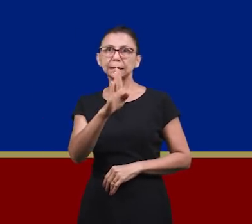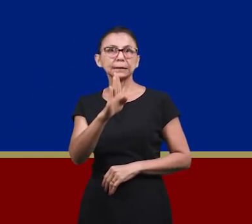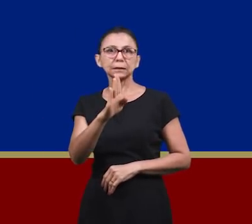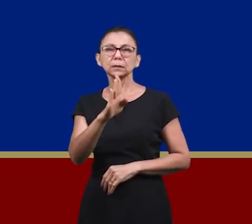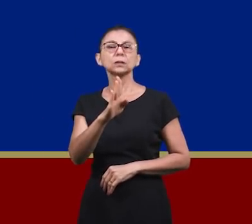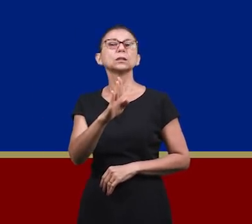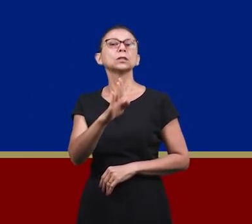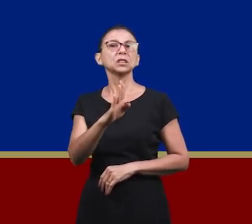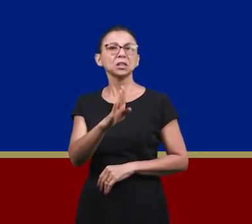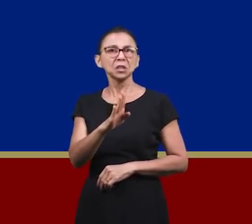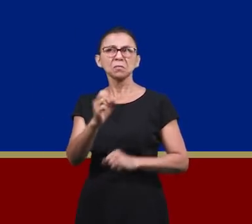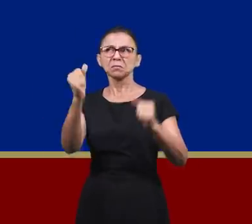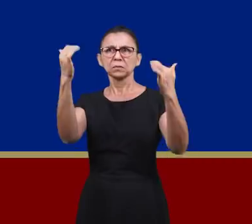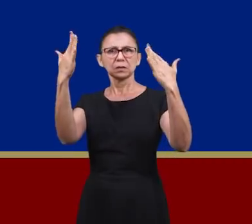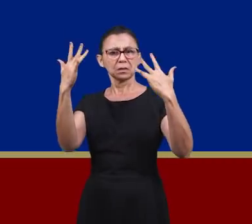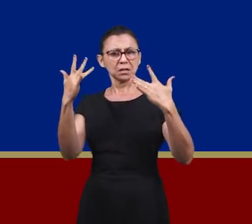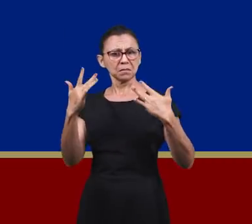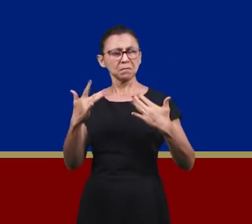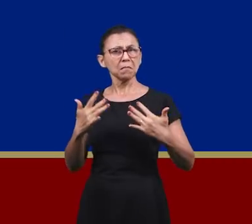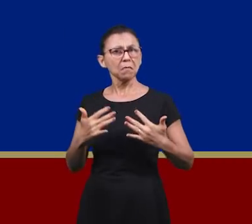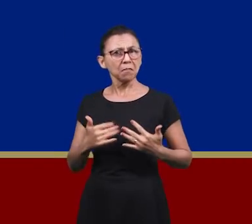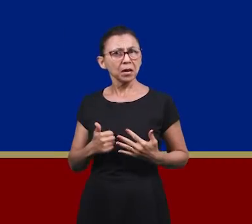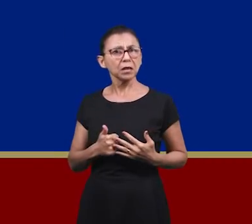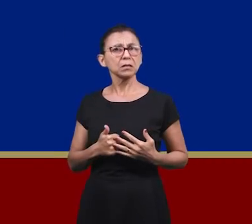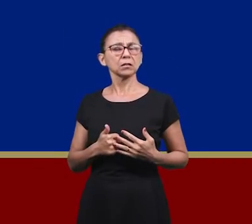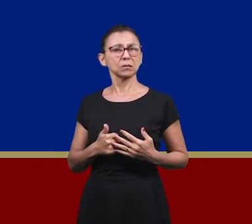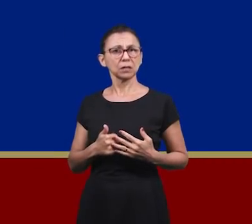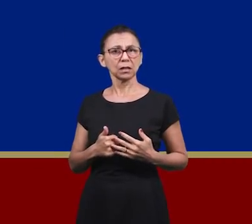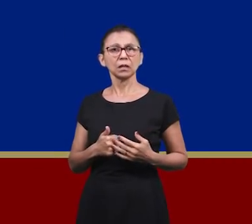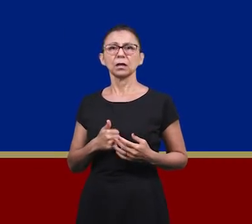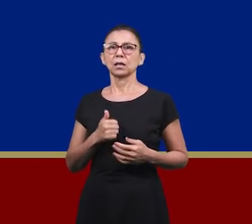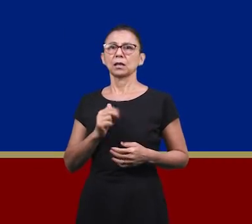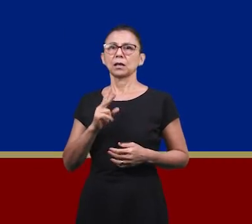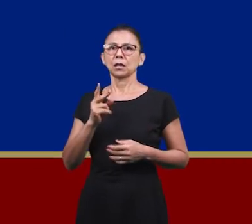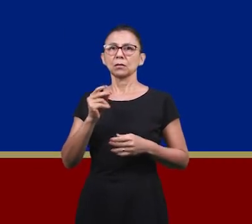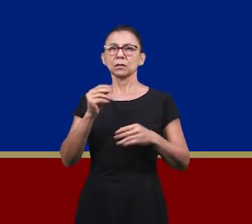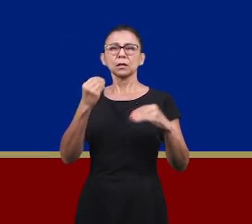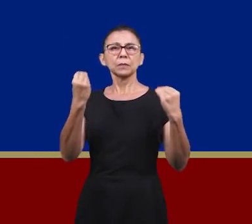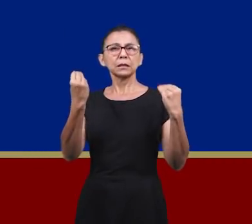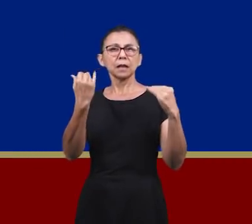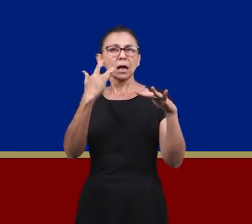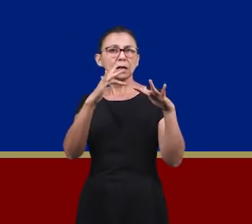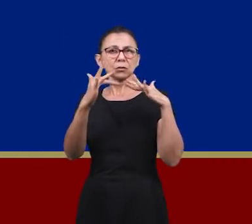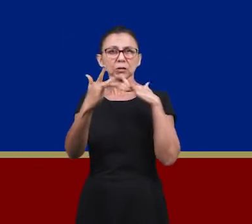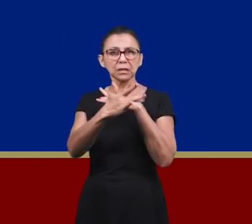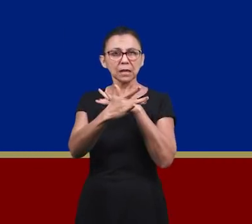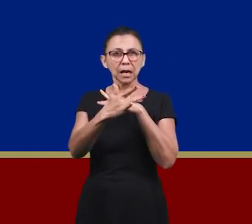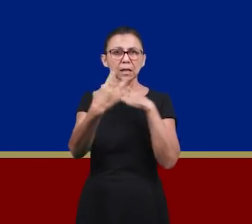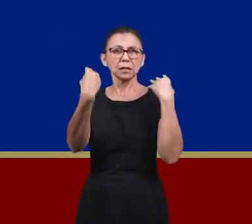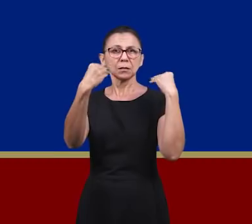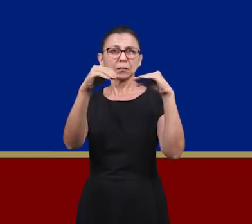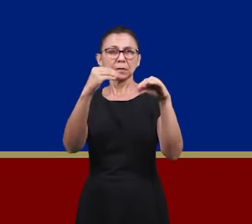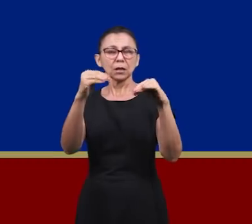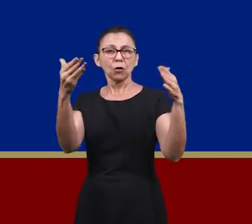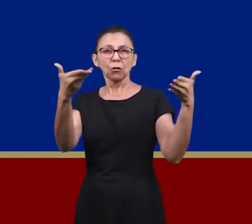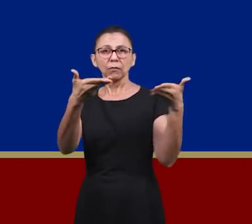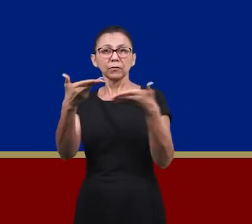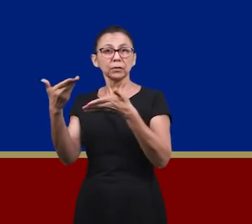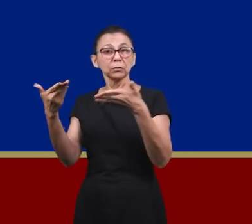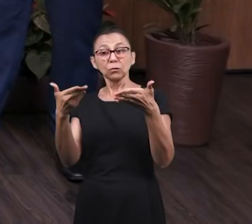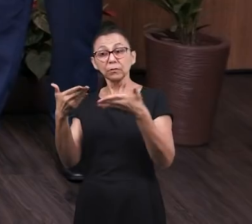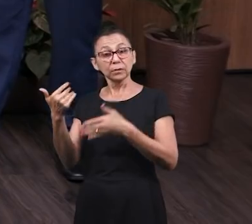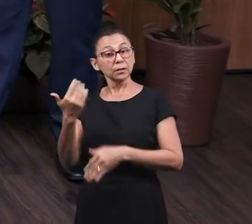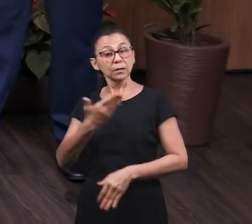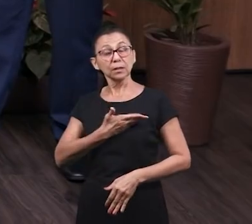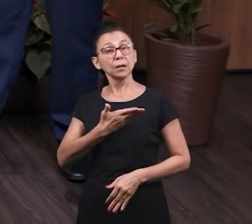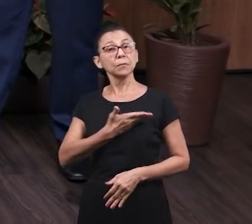inúmeras bênçãos e sempre convido os meus amigos nas redes sociais para participarem. O que é uma